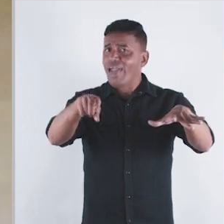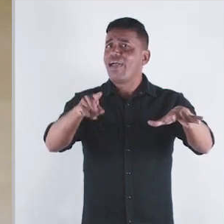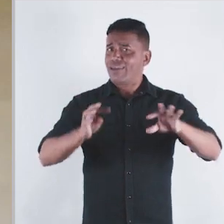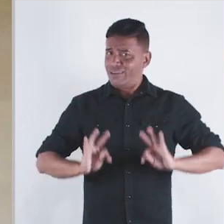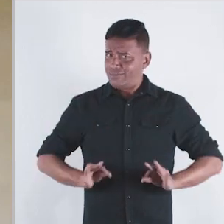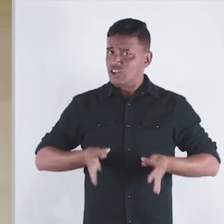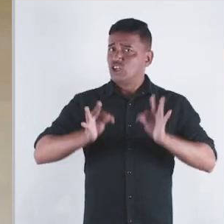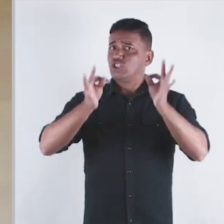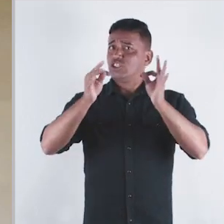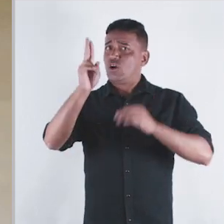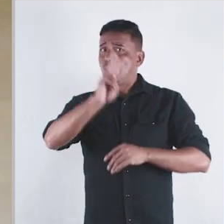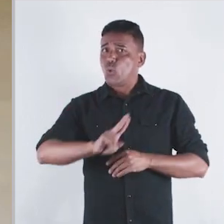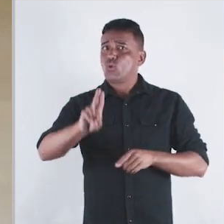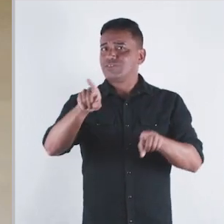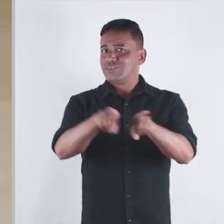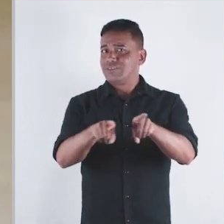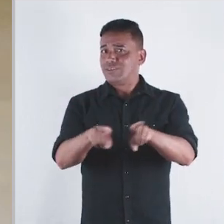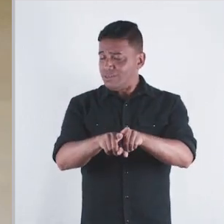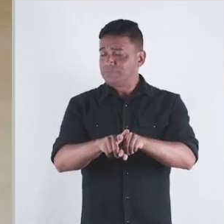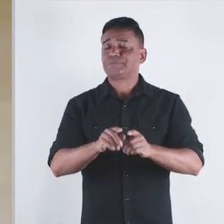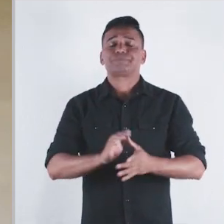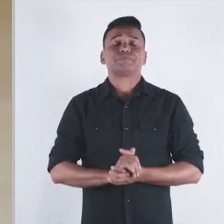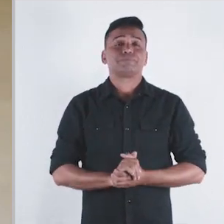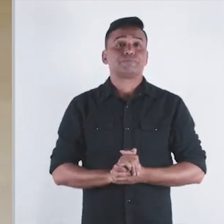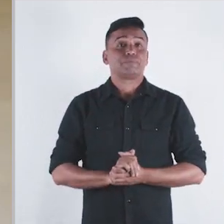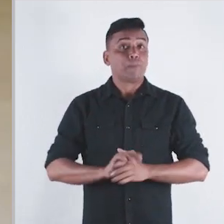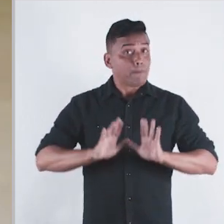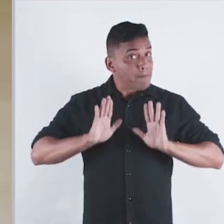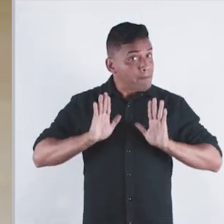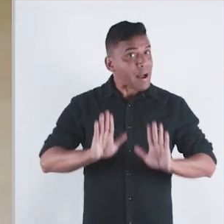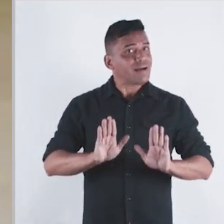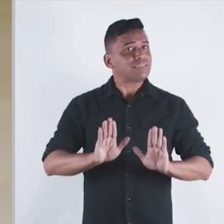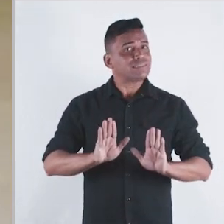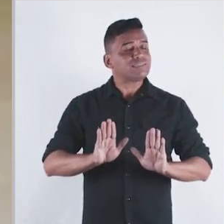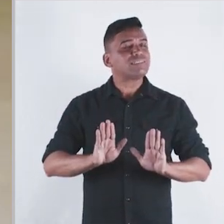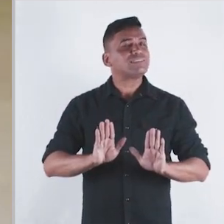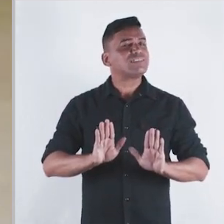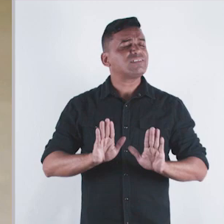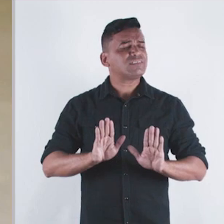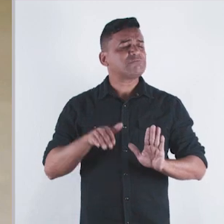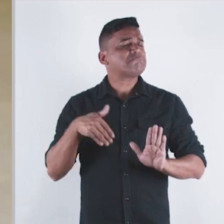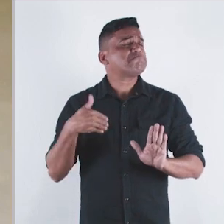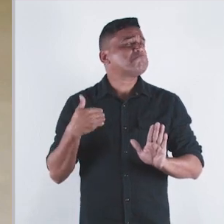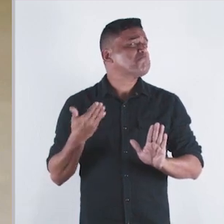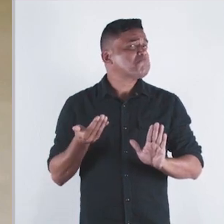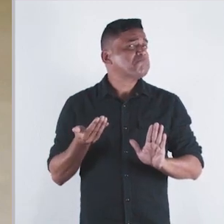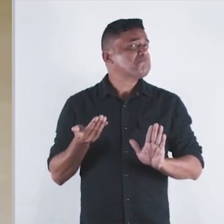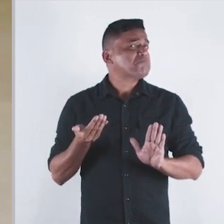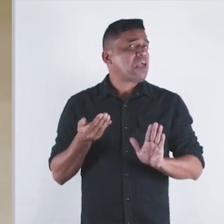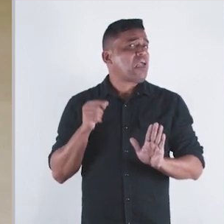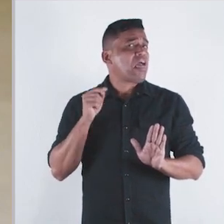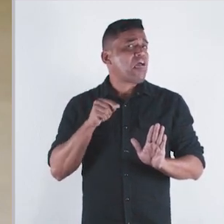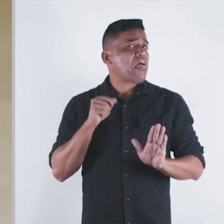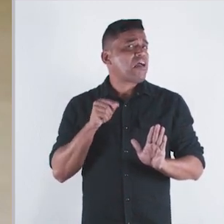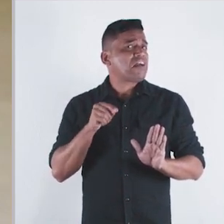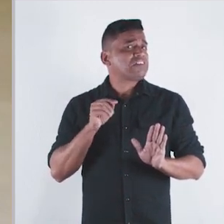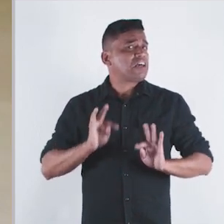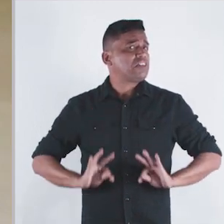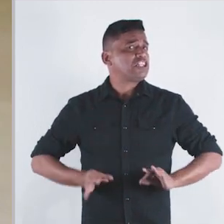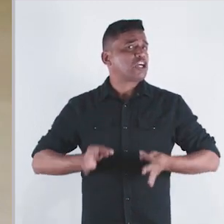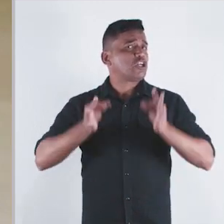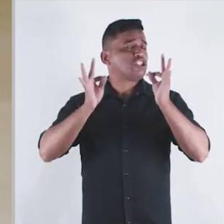no uso desses recursos. Mas em que isso implica